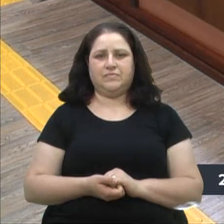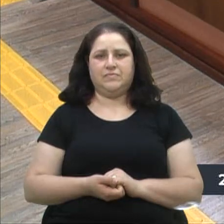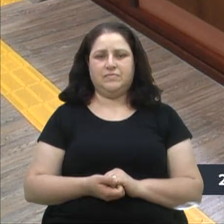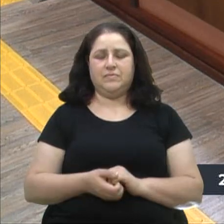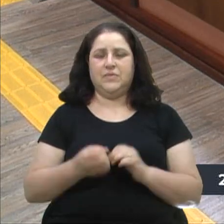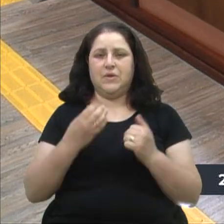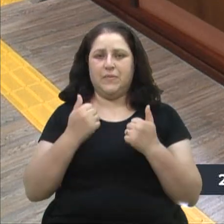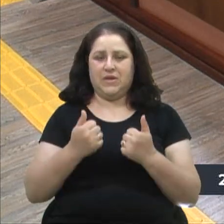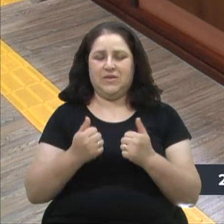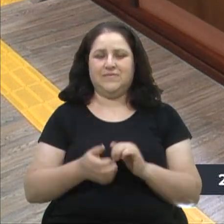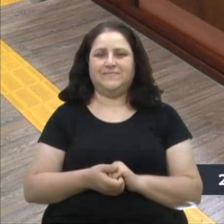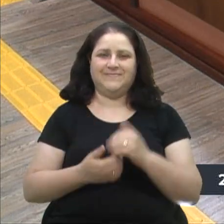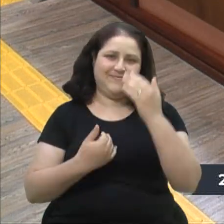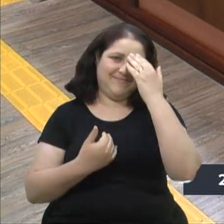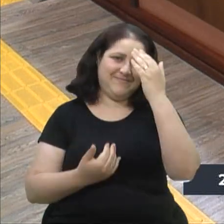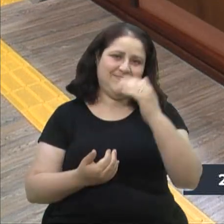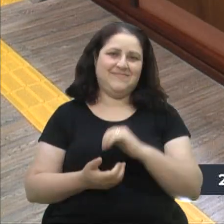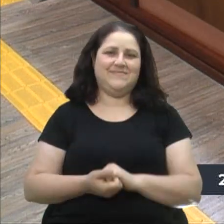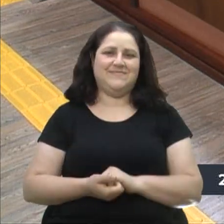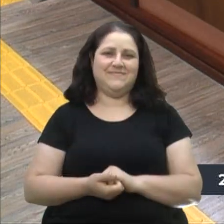Bem, obrigado